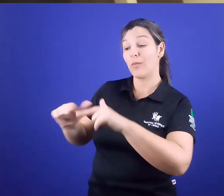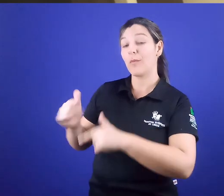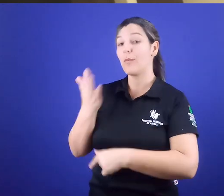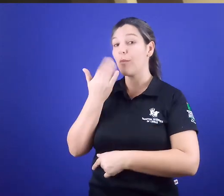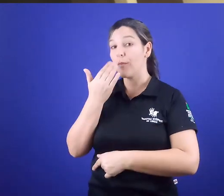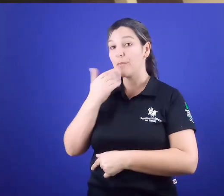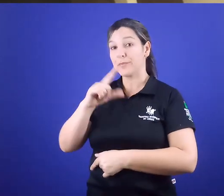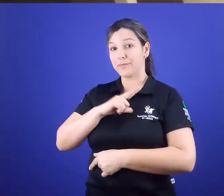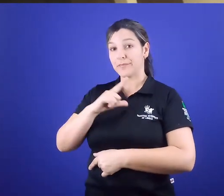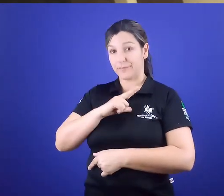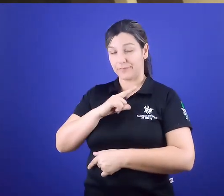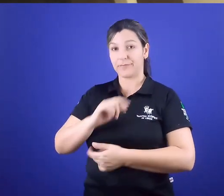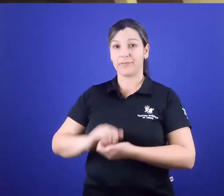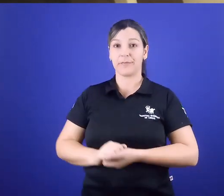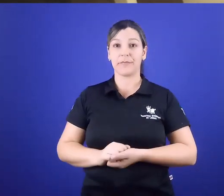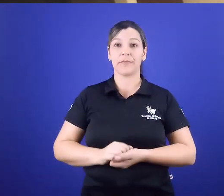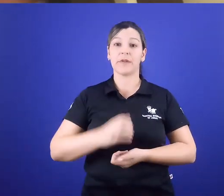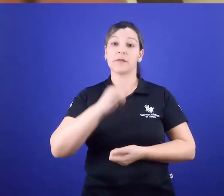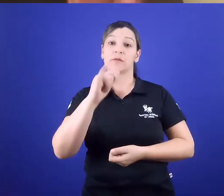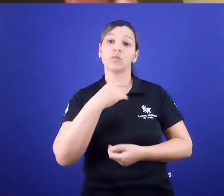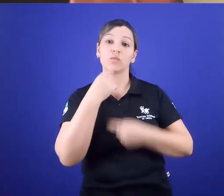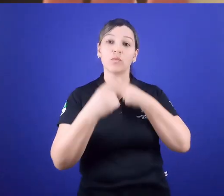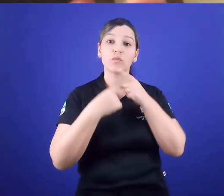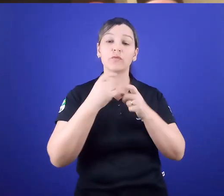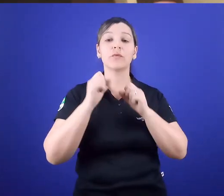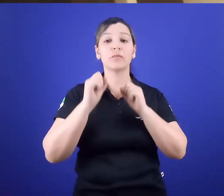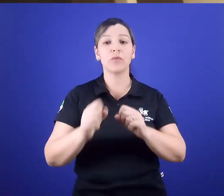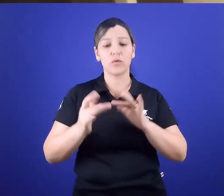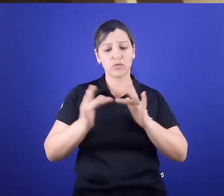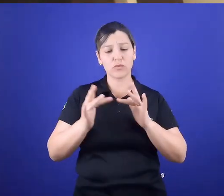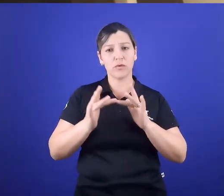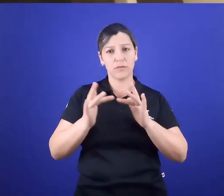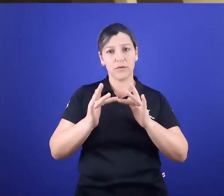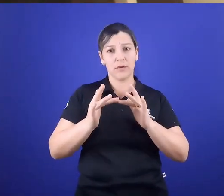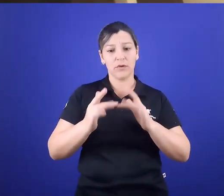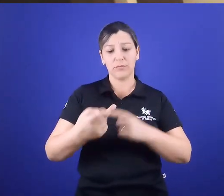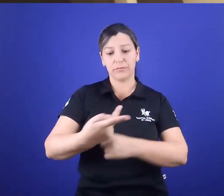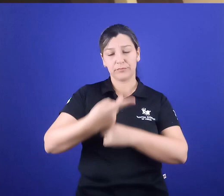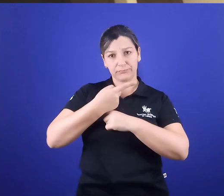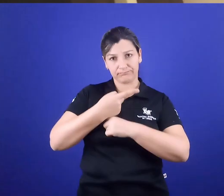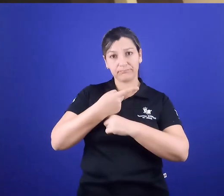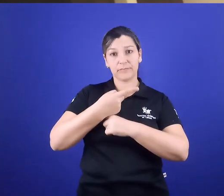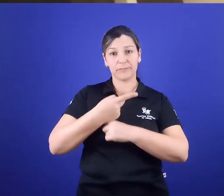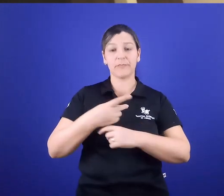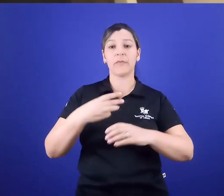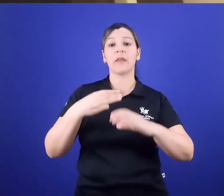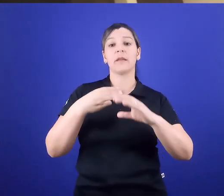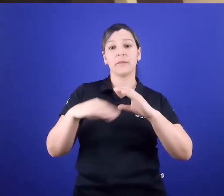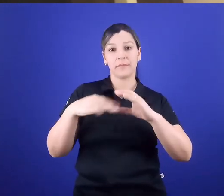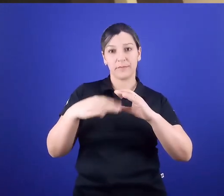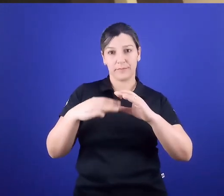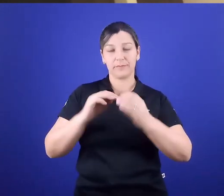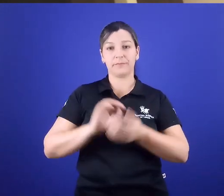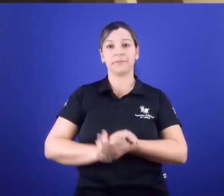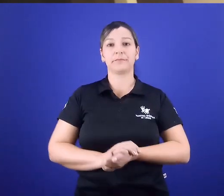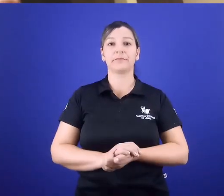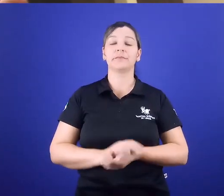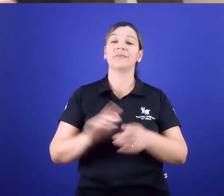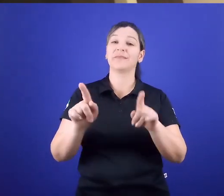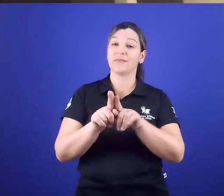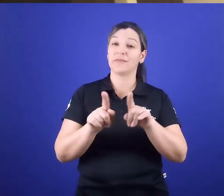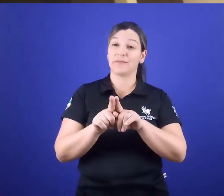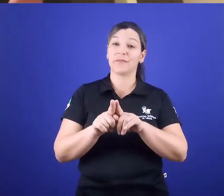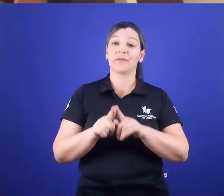sim, né? Qualquer dúvida, me chama no e-mail, me chama no WhatsApp, tá, gente? E uma outra questão importante, a questão